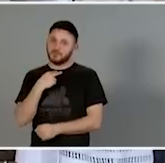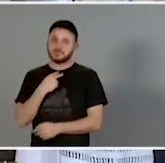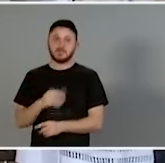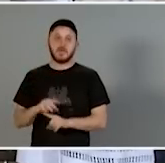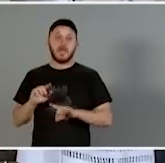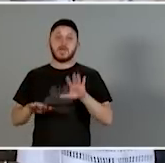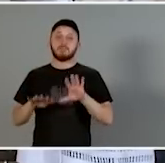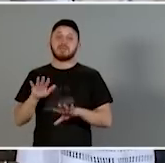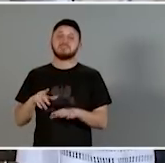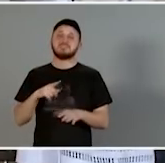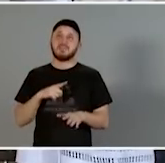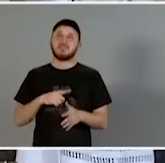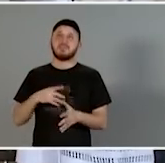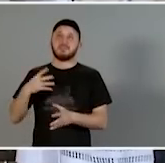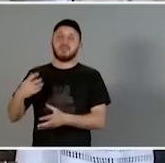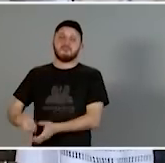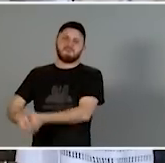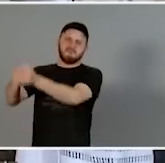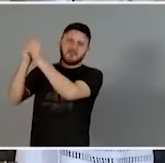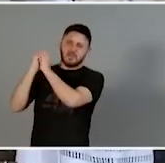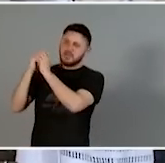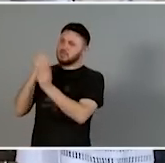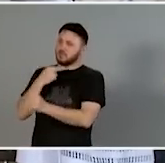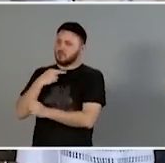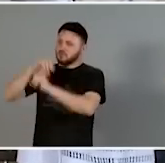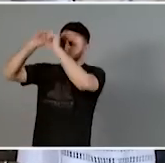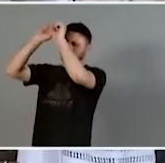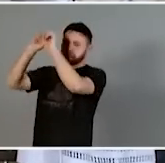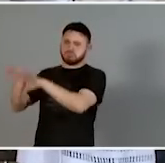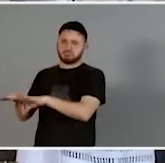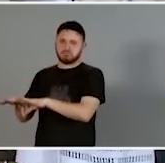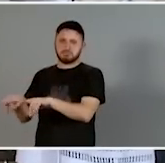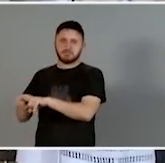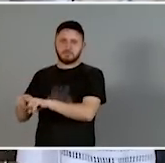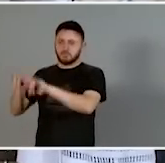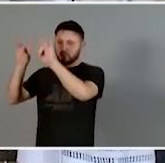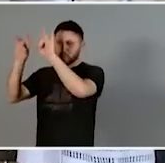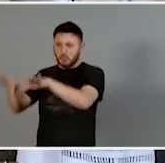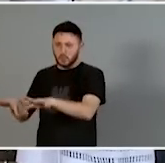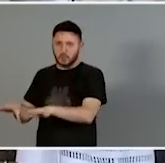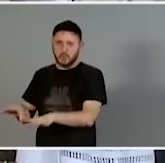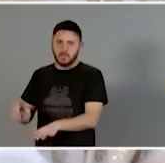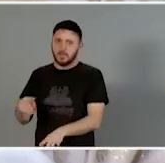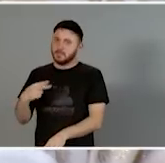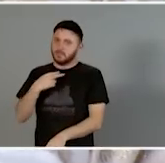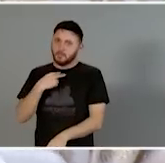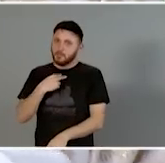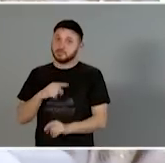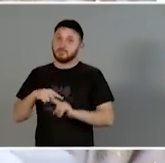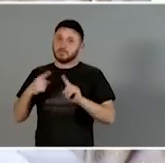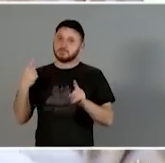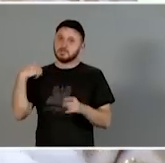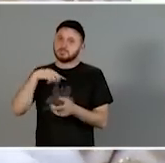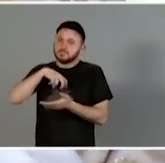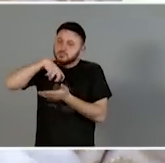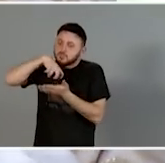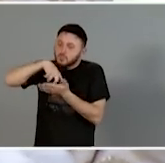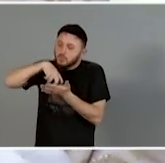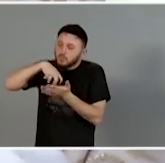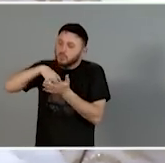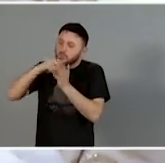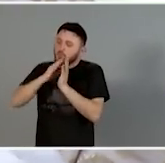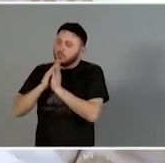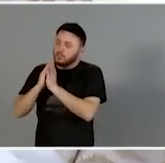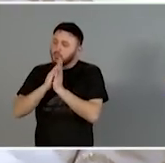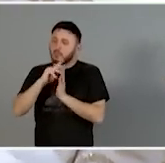pode nem jogar, nem lançá-lo de qualquer jeito. Você vai ter que dobrar os joelhos, orar, e a